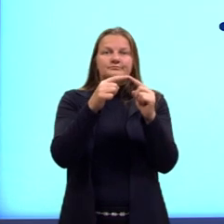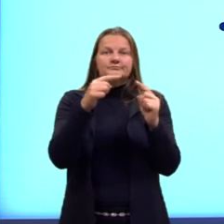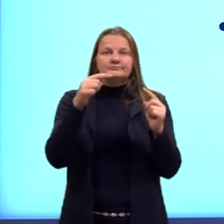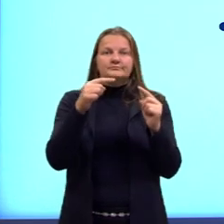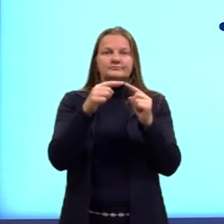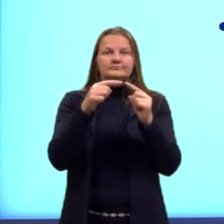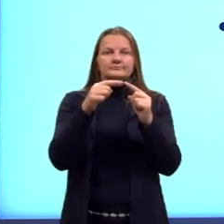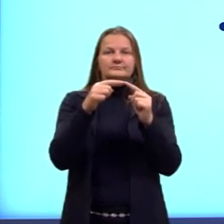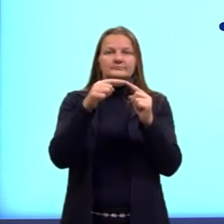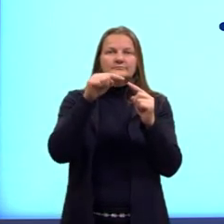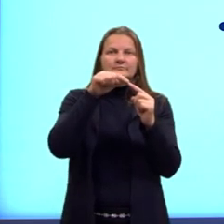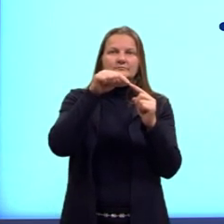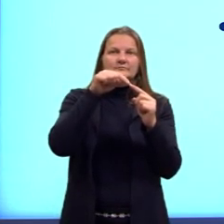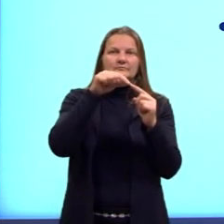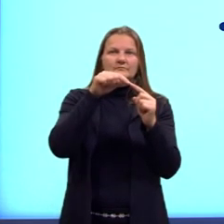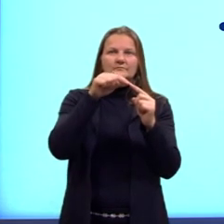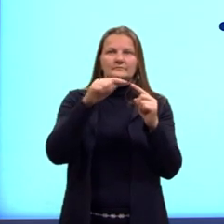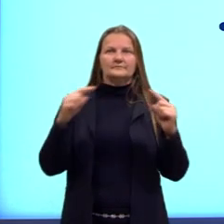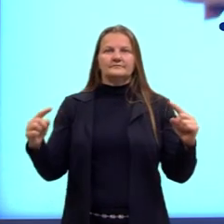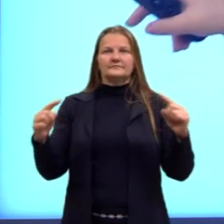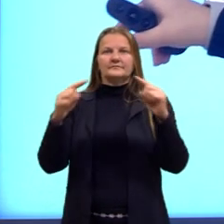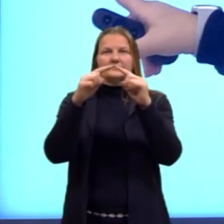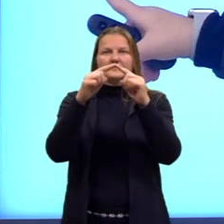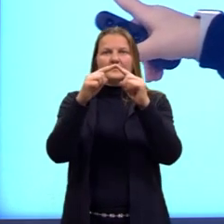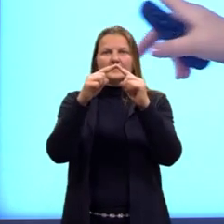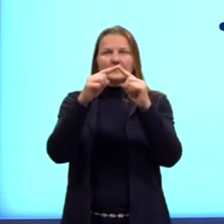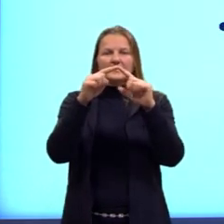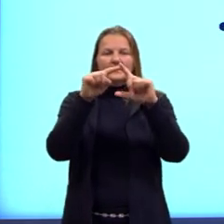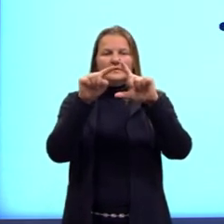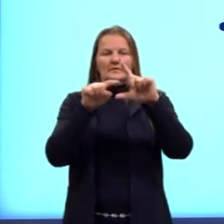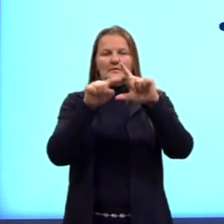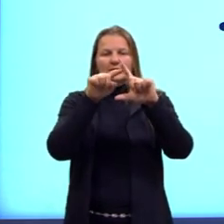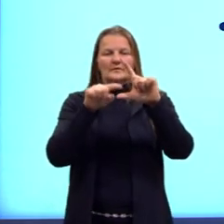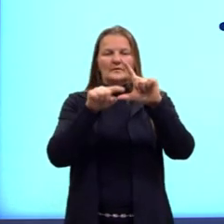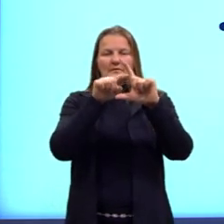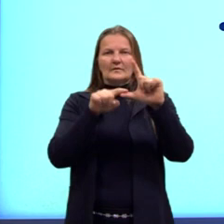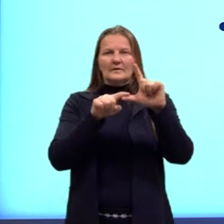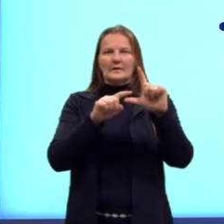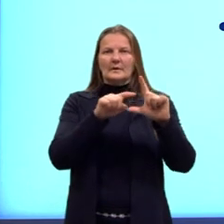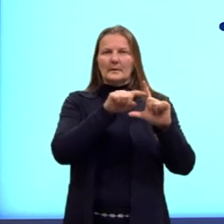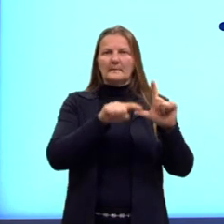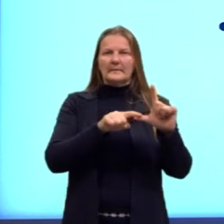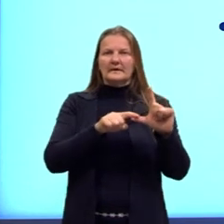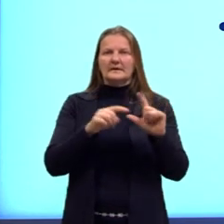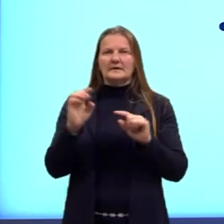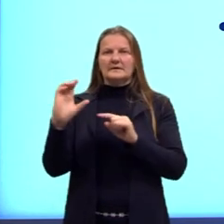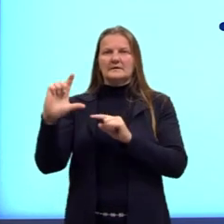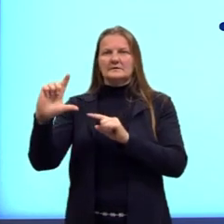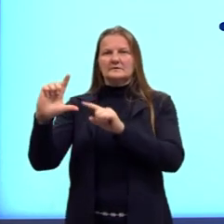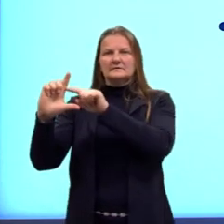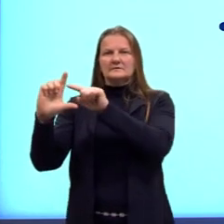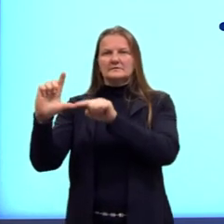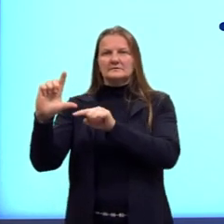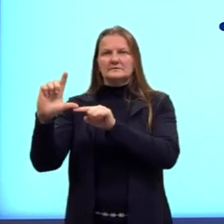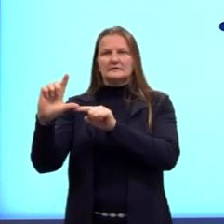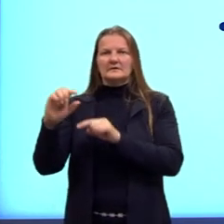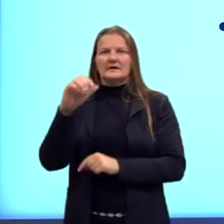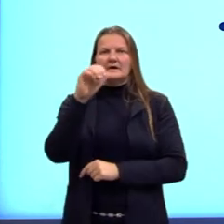nós temos então o ângulo a o ângulo b e o ângulo C os ângulos nós